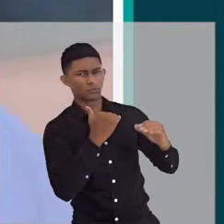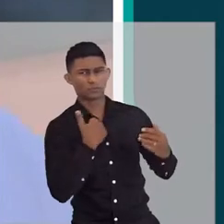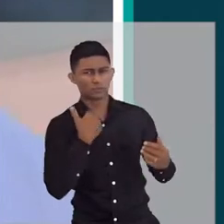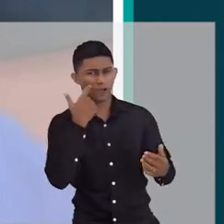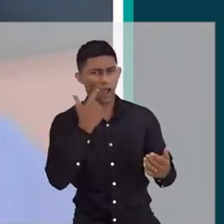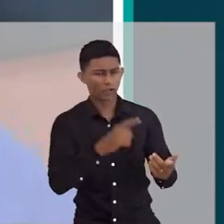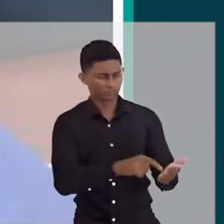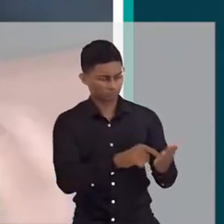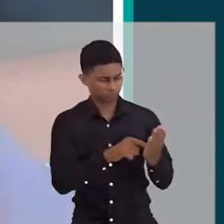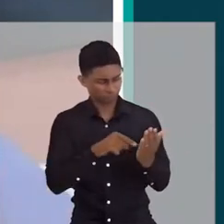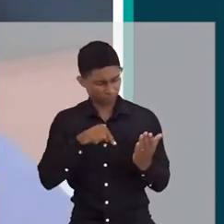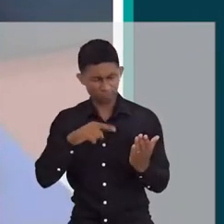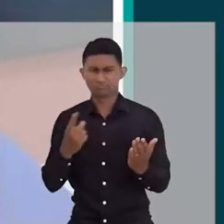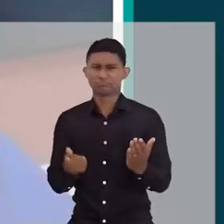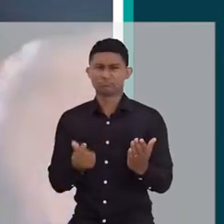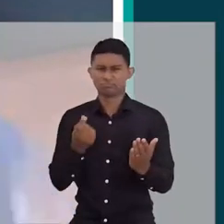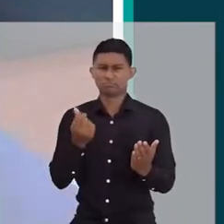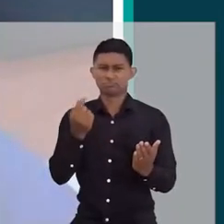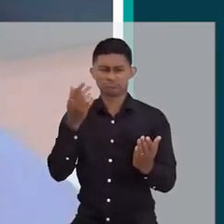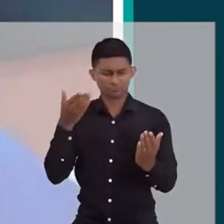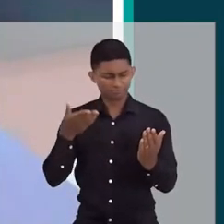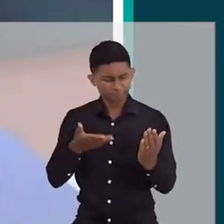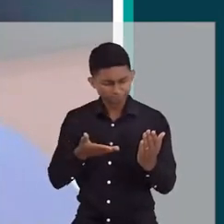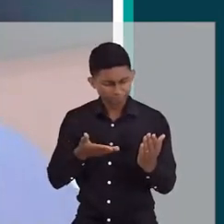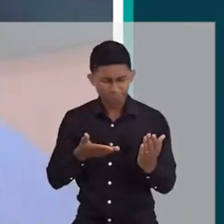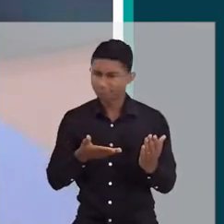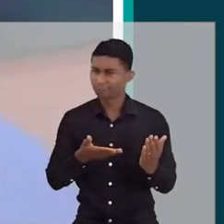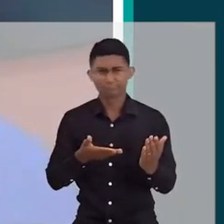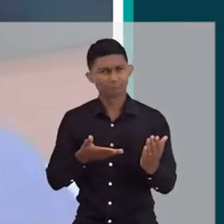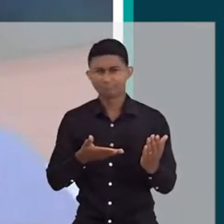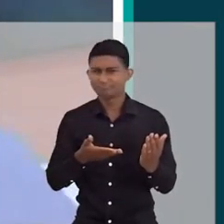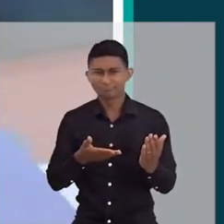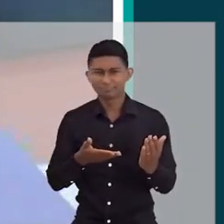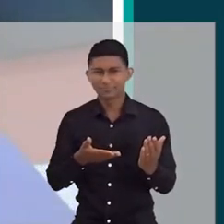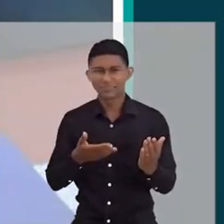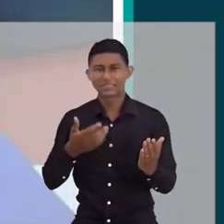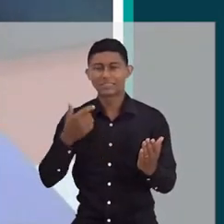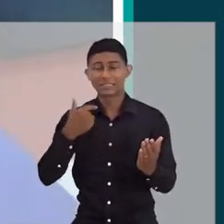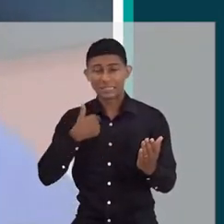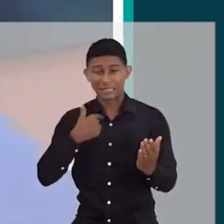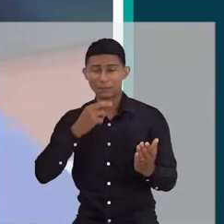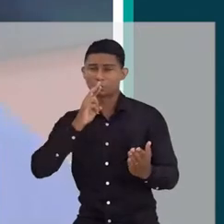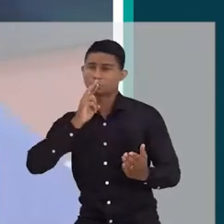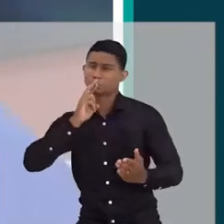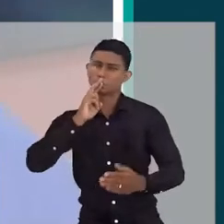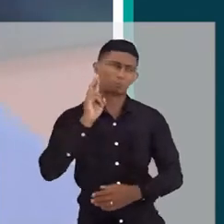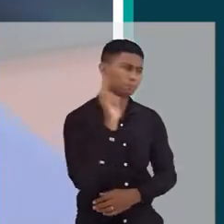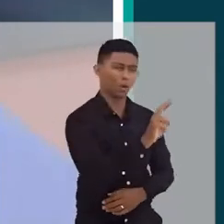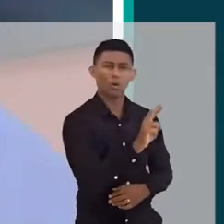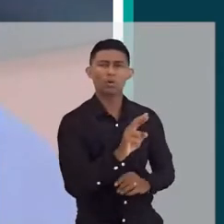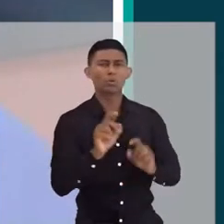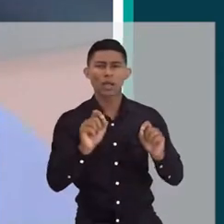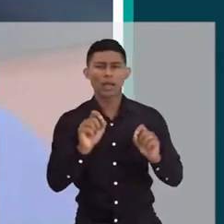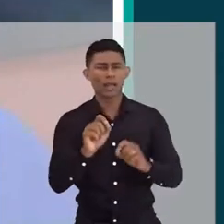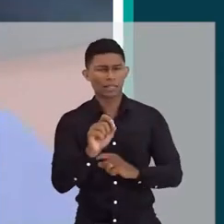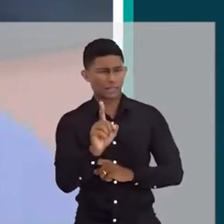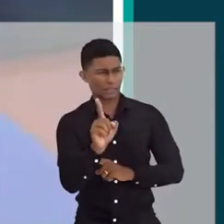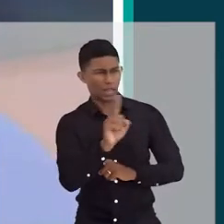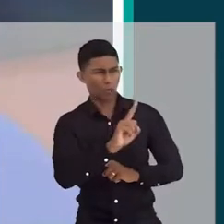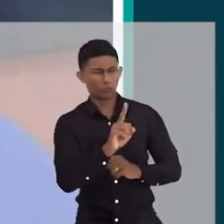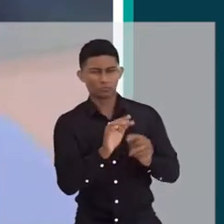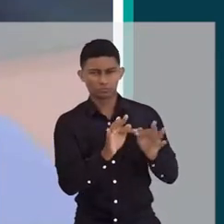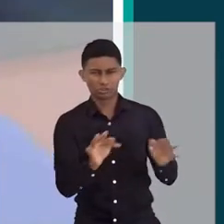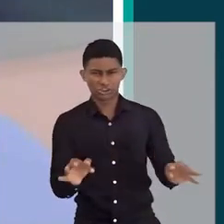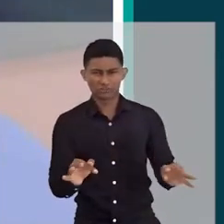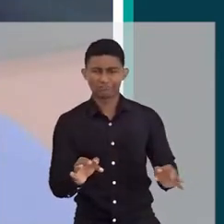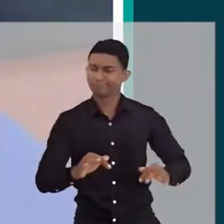e indecente de valor, de preço de um criador, a minha resposta não é simplesmente